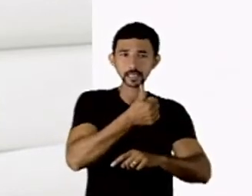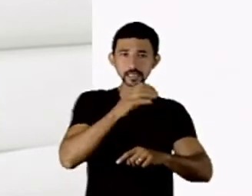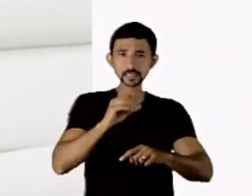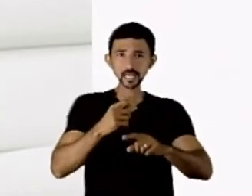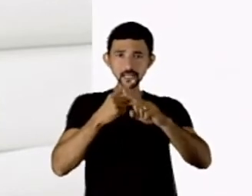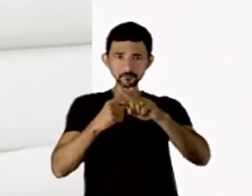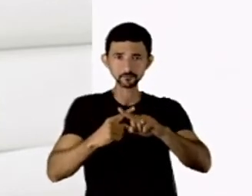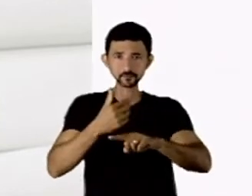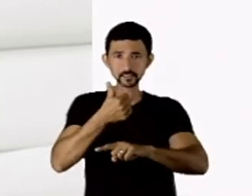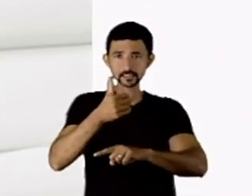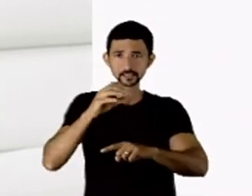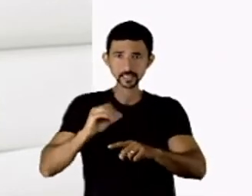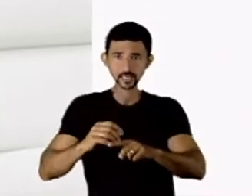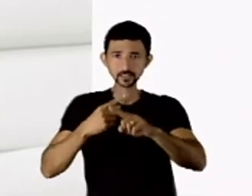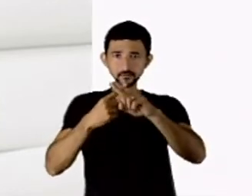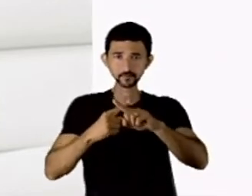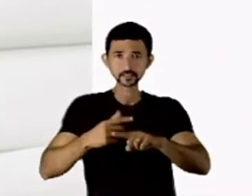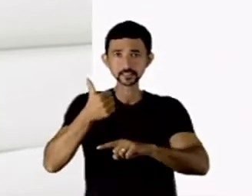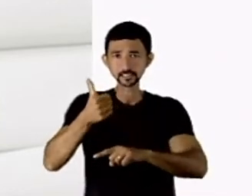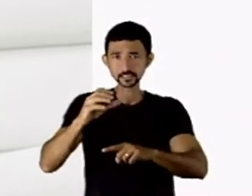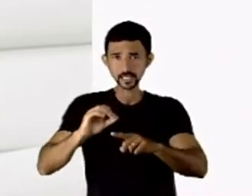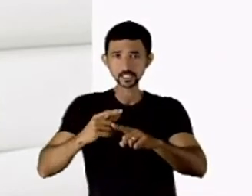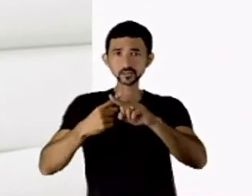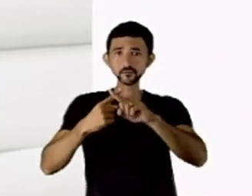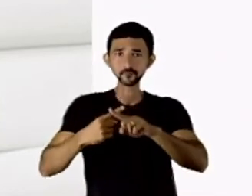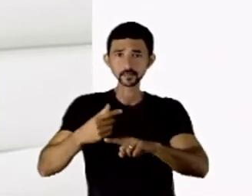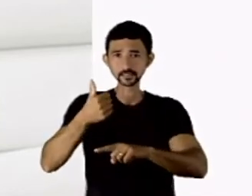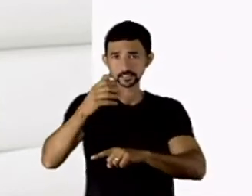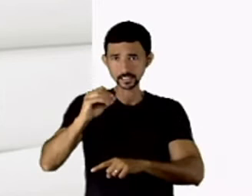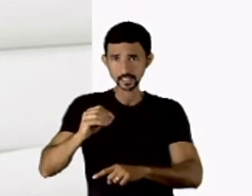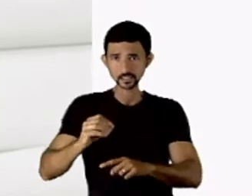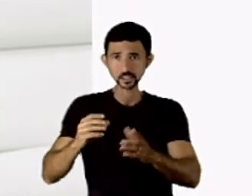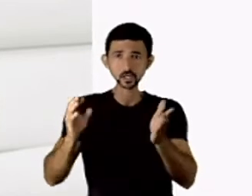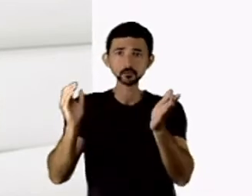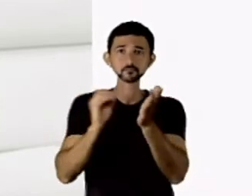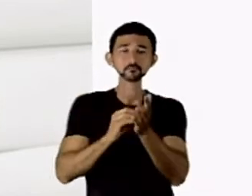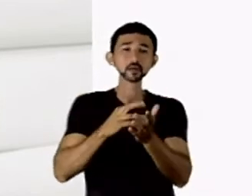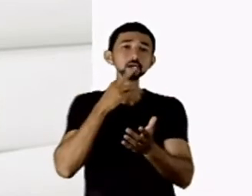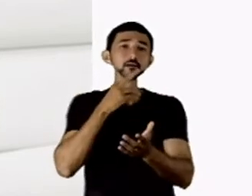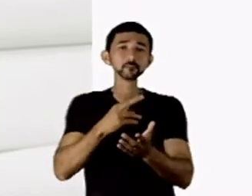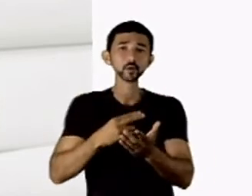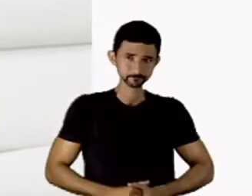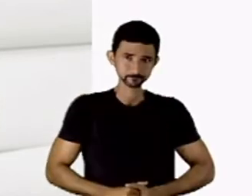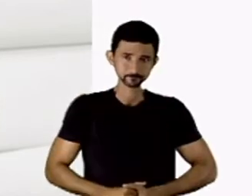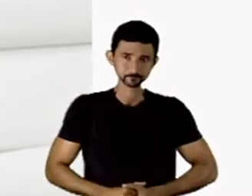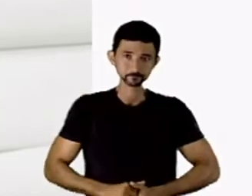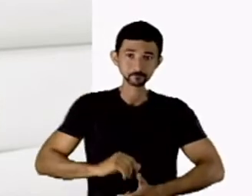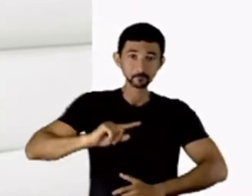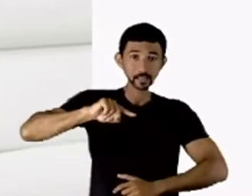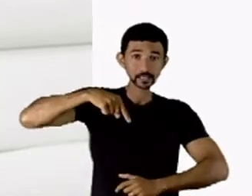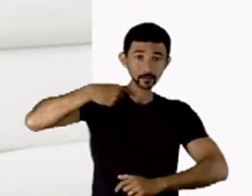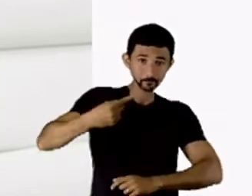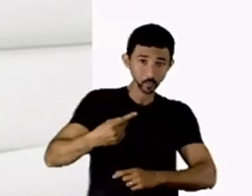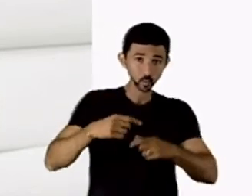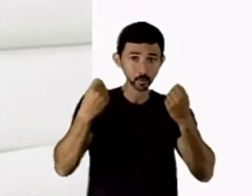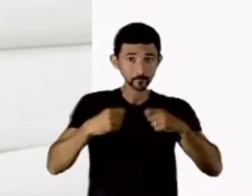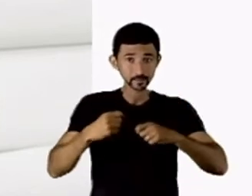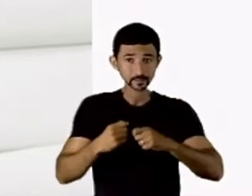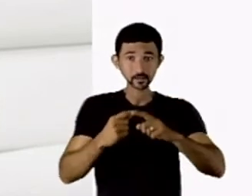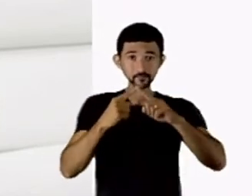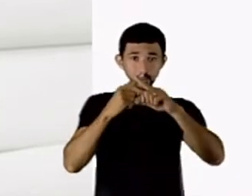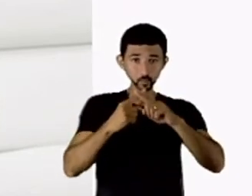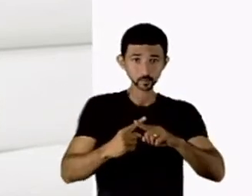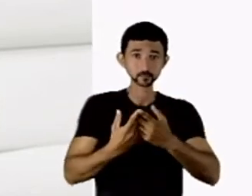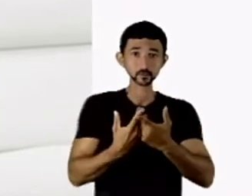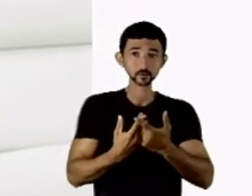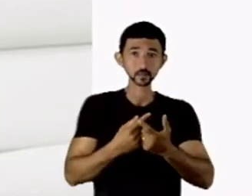10 vezes 10 vezes 10 vezes 10 e colocar o resultado no quadro. Depois, ele precisava